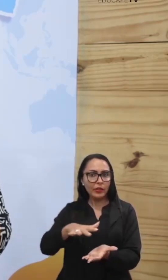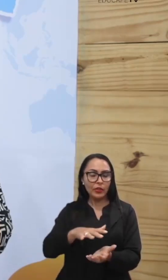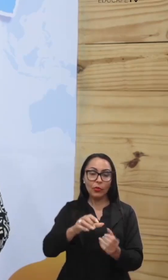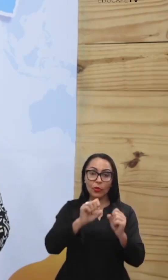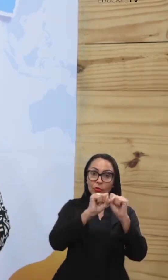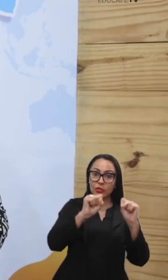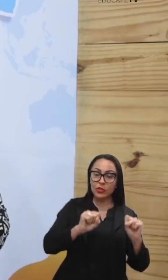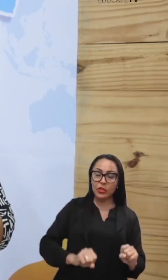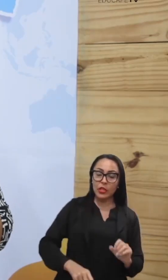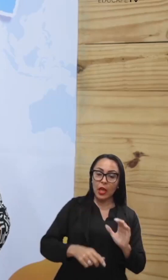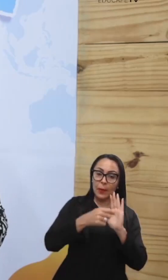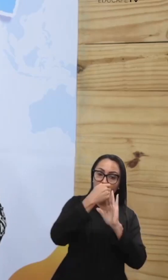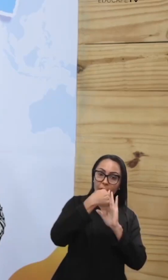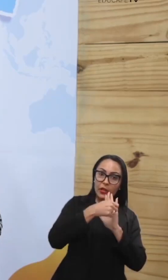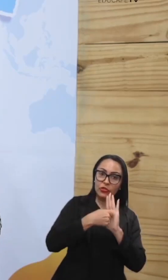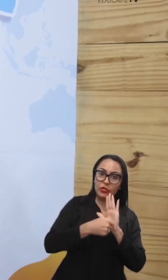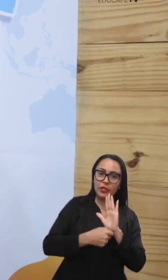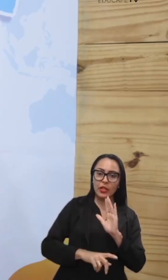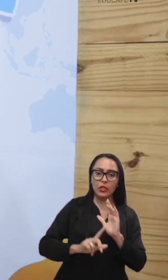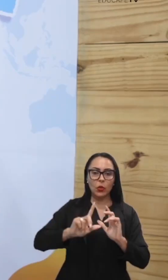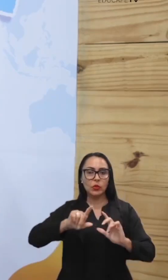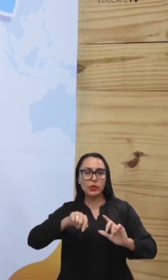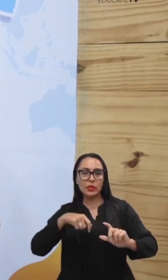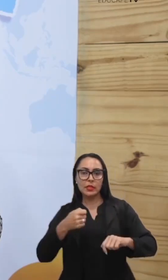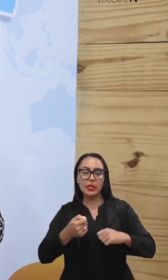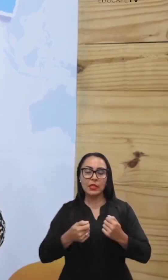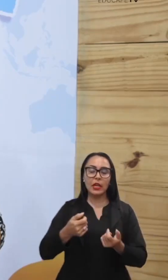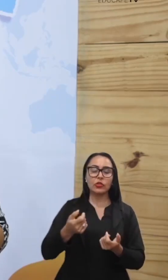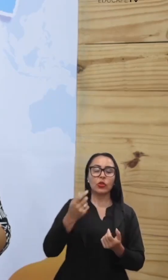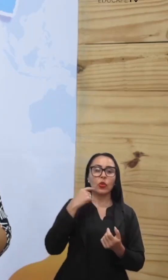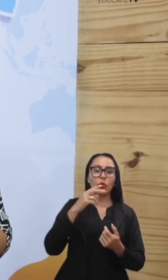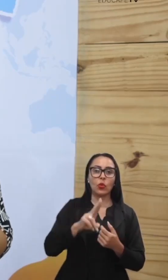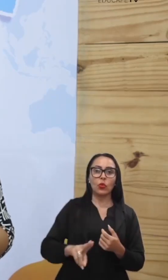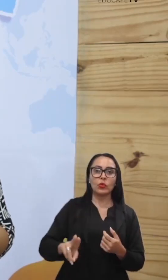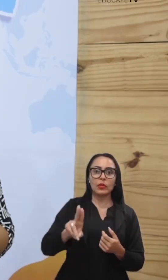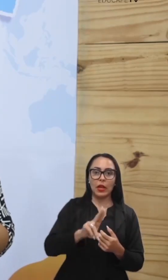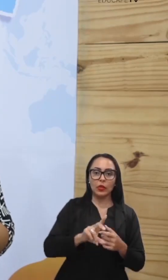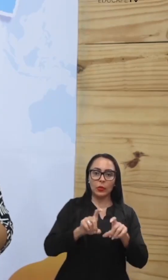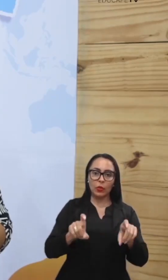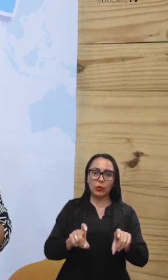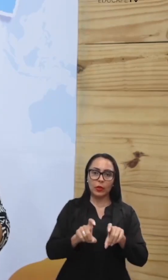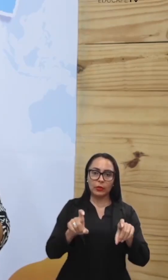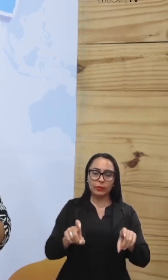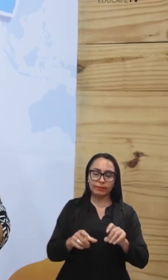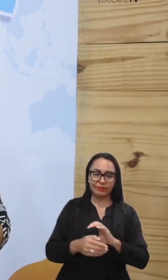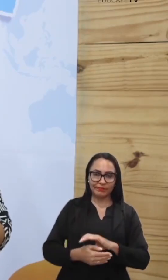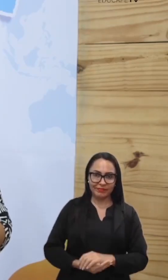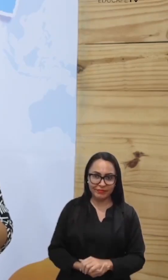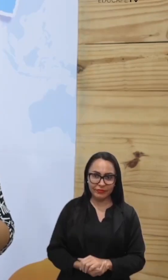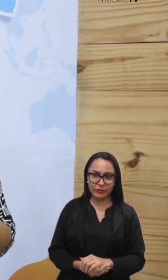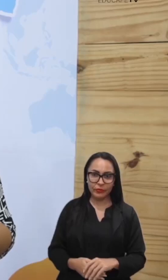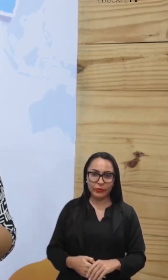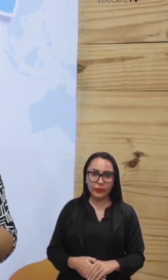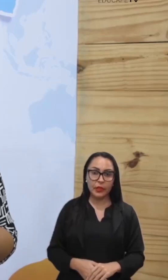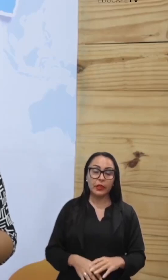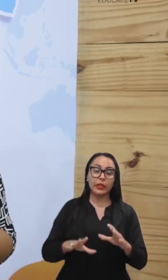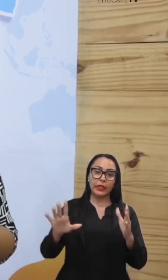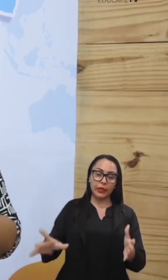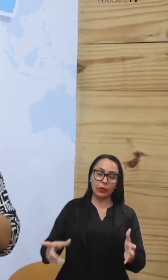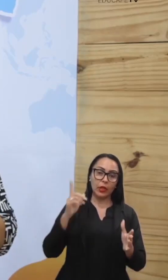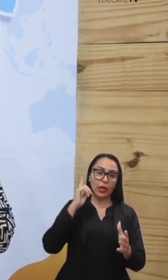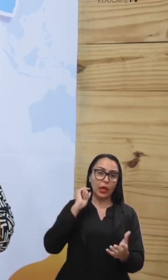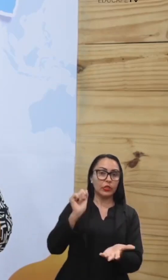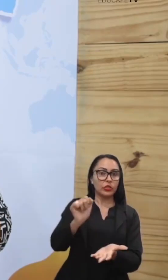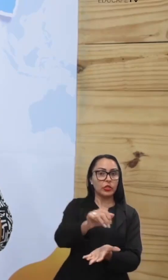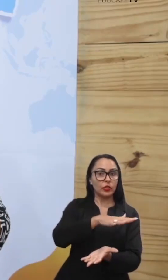sistema escrito de sinais usado por meio de computador. A produção da escrita de sinais